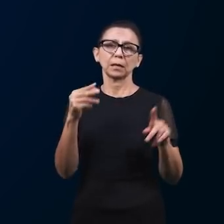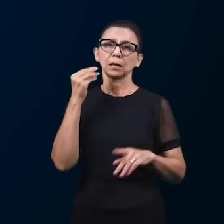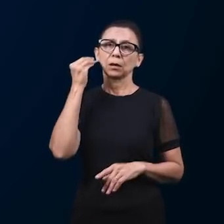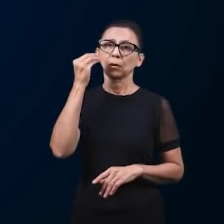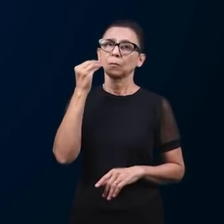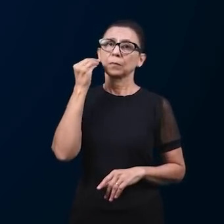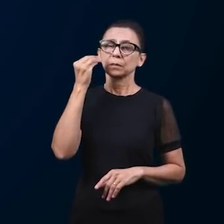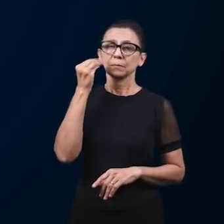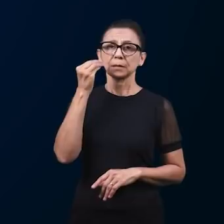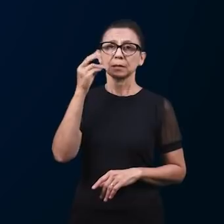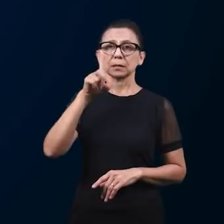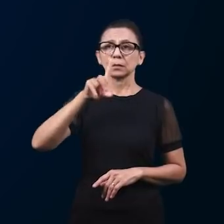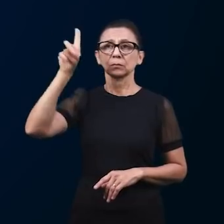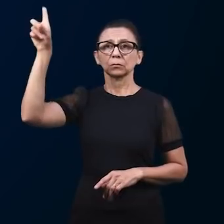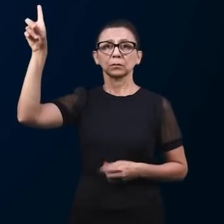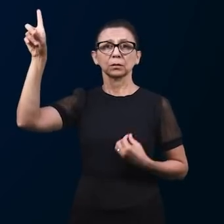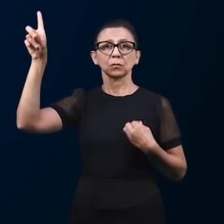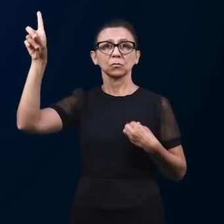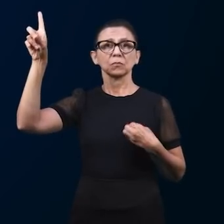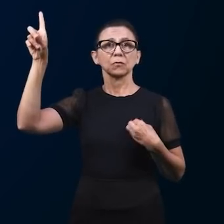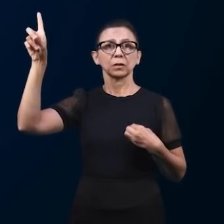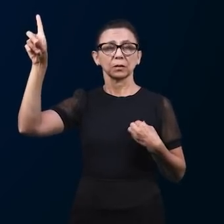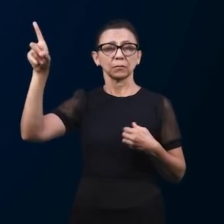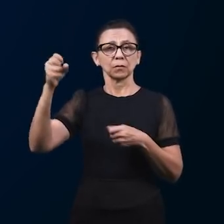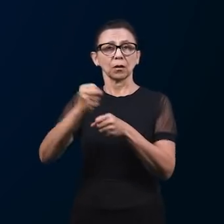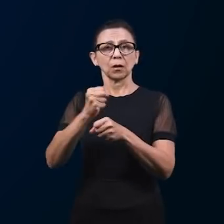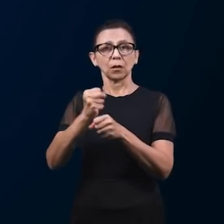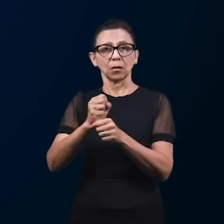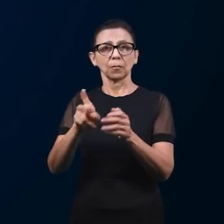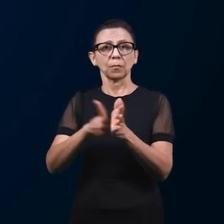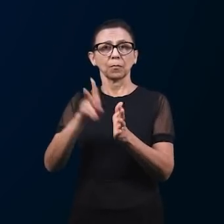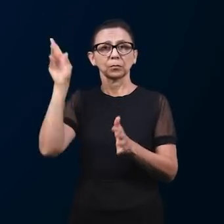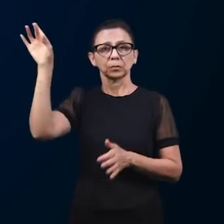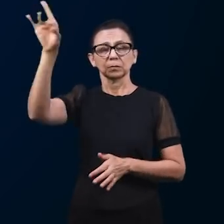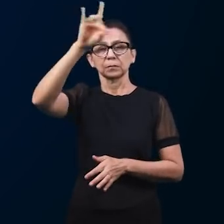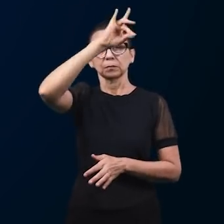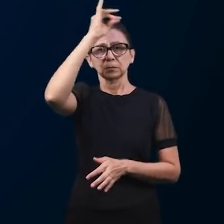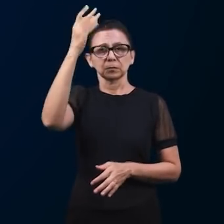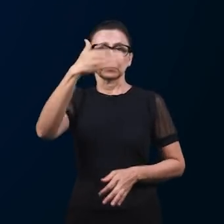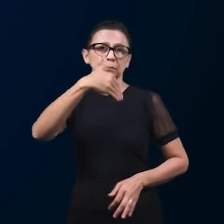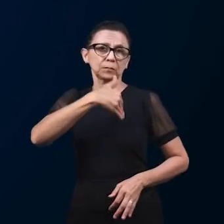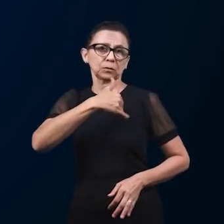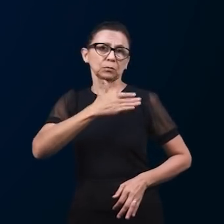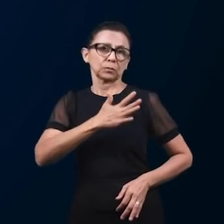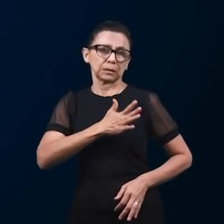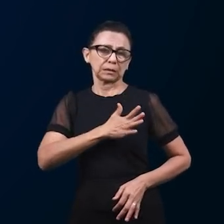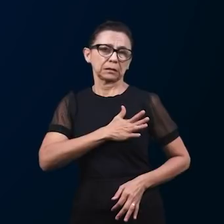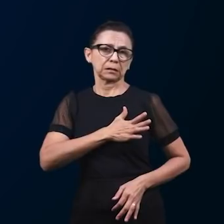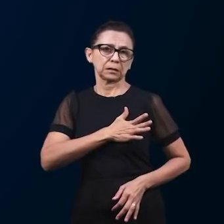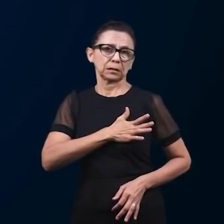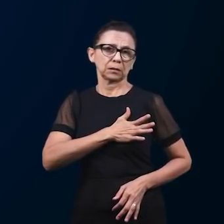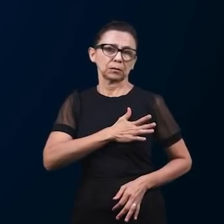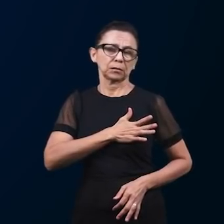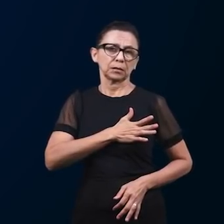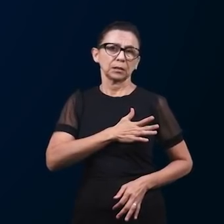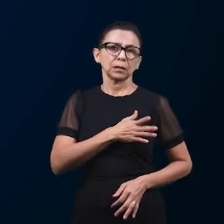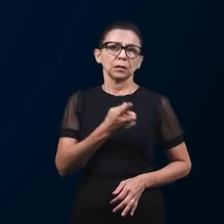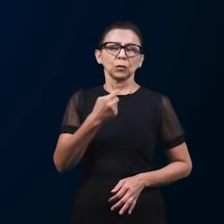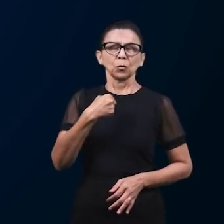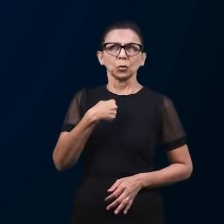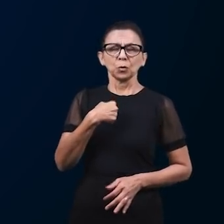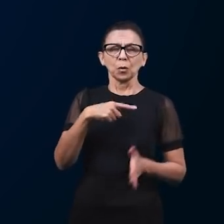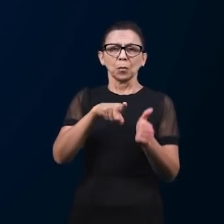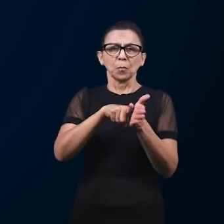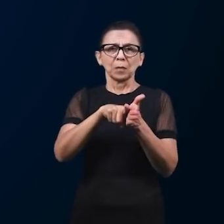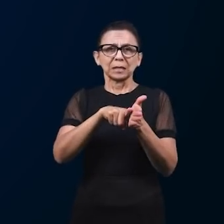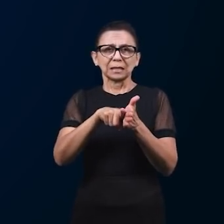uma experiência como o Senhor vivo, é uma obra do Espírito Santo nos nossos corações. Cada vez que eu